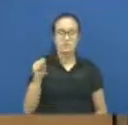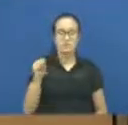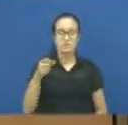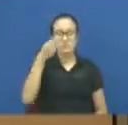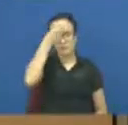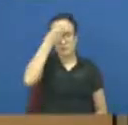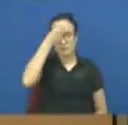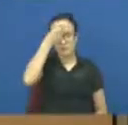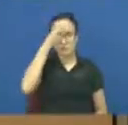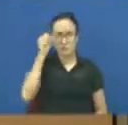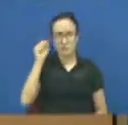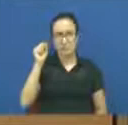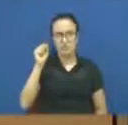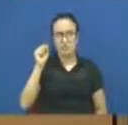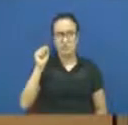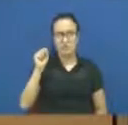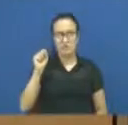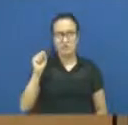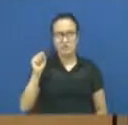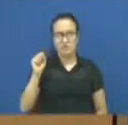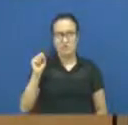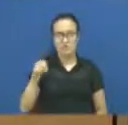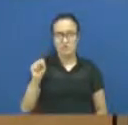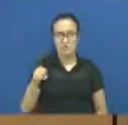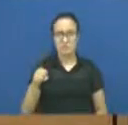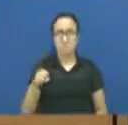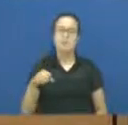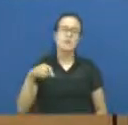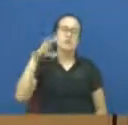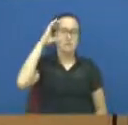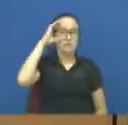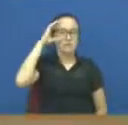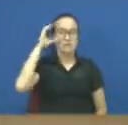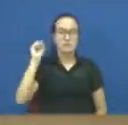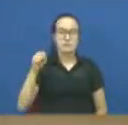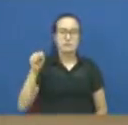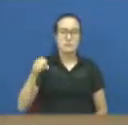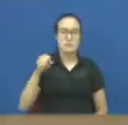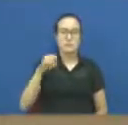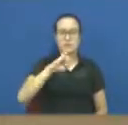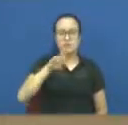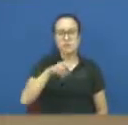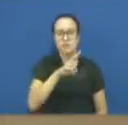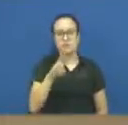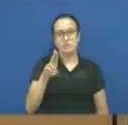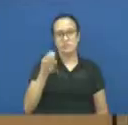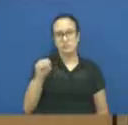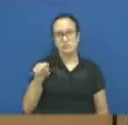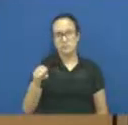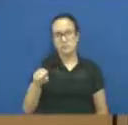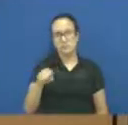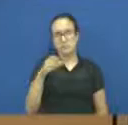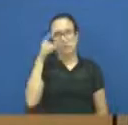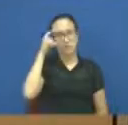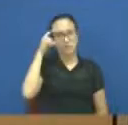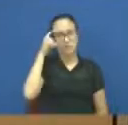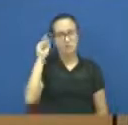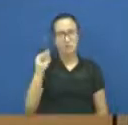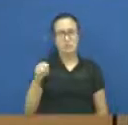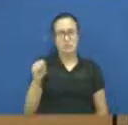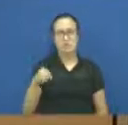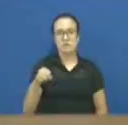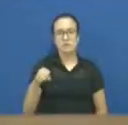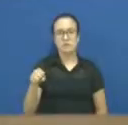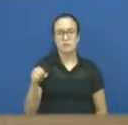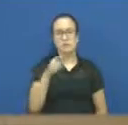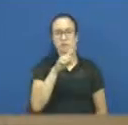Jorge de Freitas. Sim. José Couto. Sim. José Eduardo. Sim. José Farid. Sim.